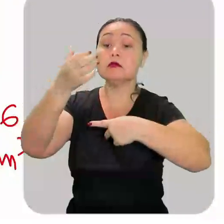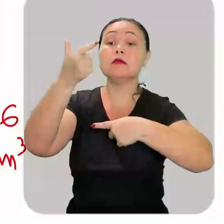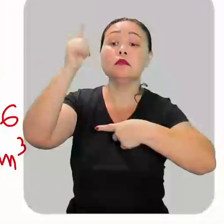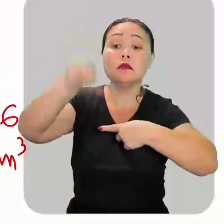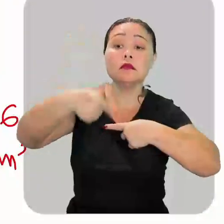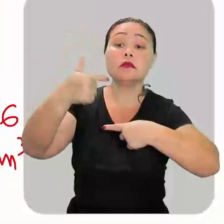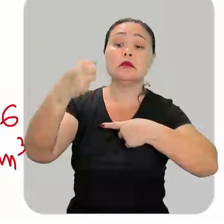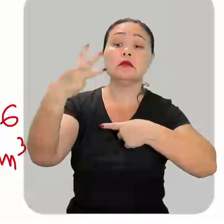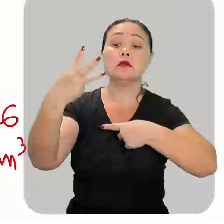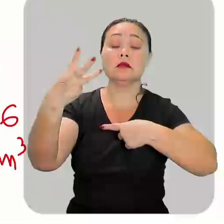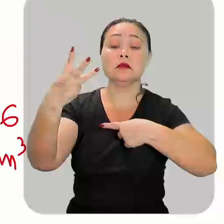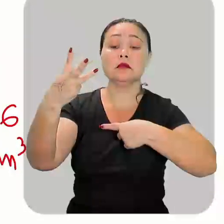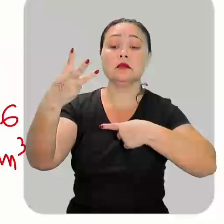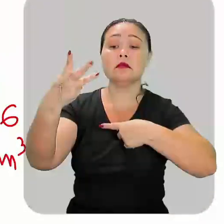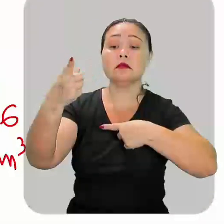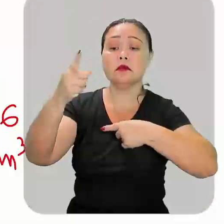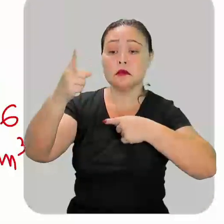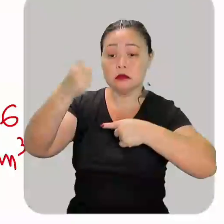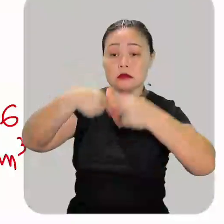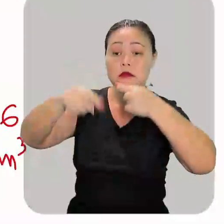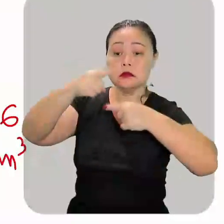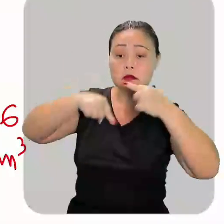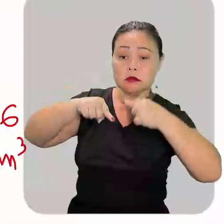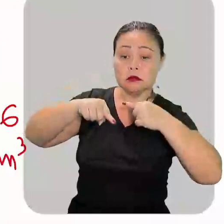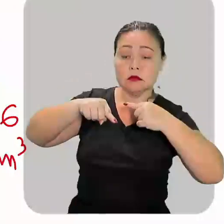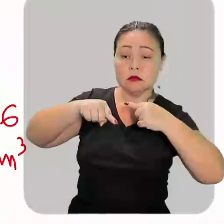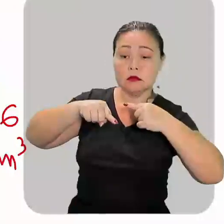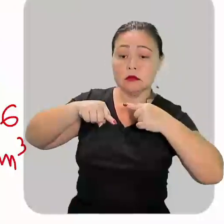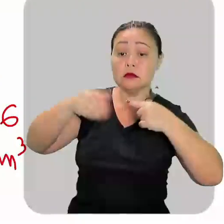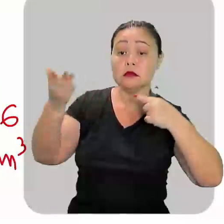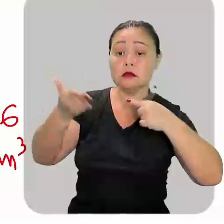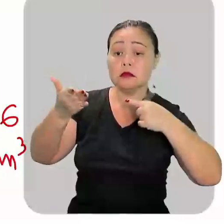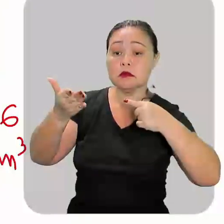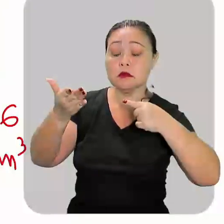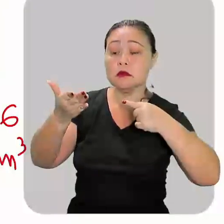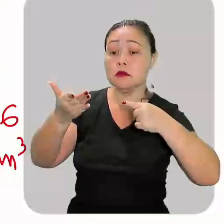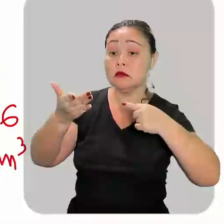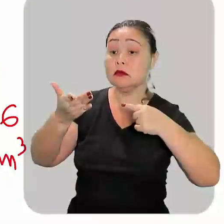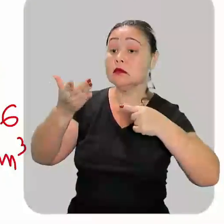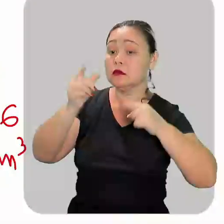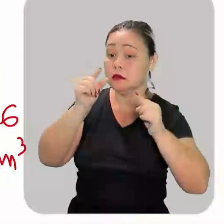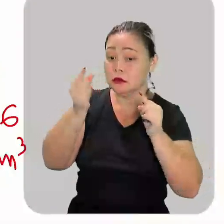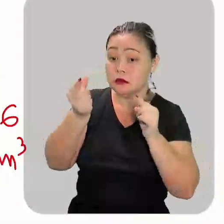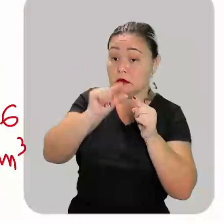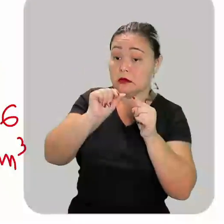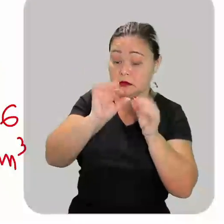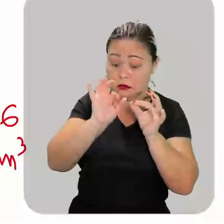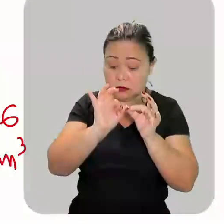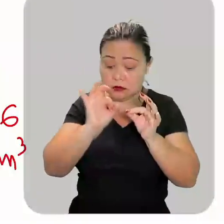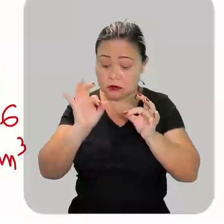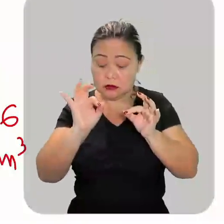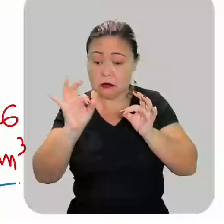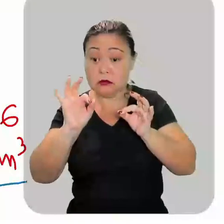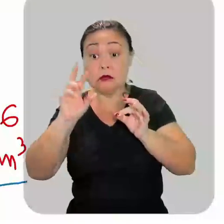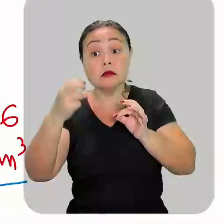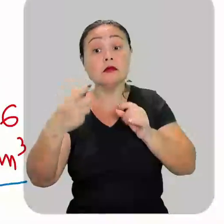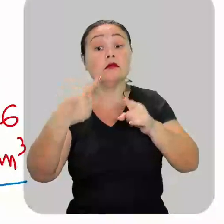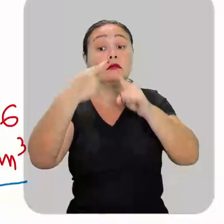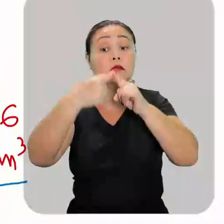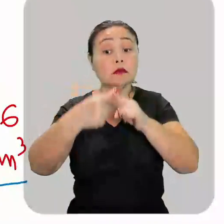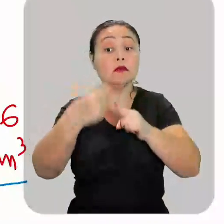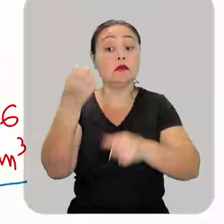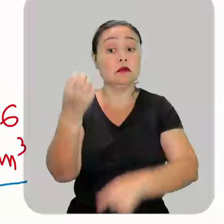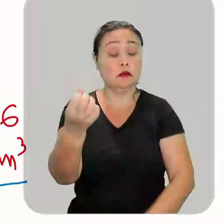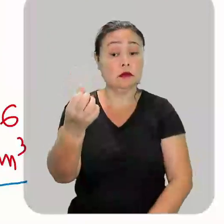Ou seja, nós vamos voltar 2 casas para trás. Só que agora, 2 casas tridimensionais, então são 10